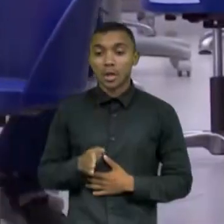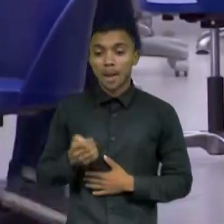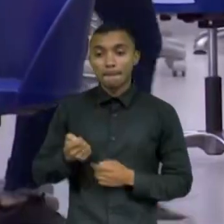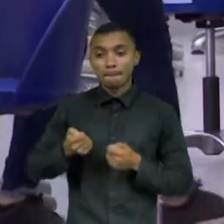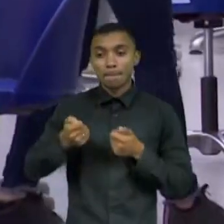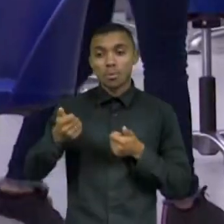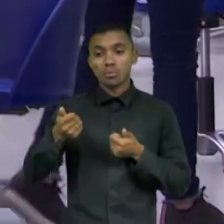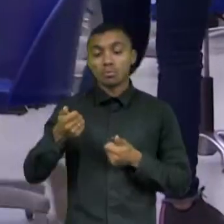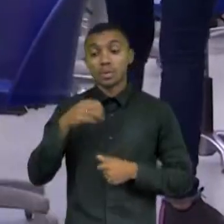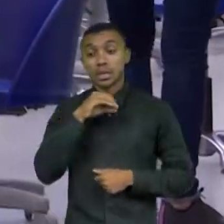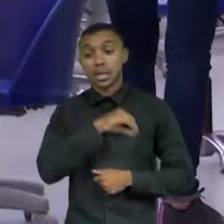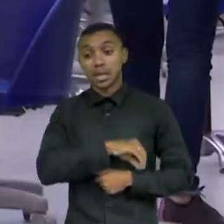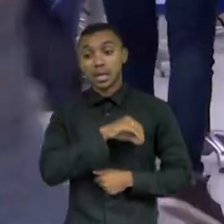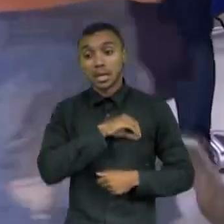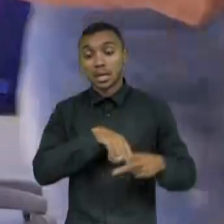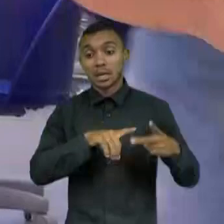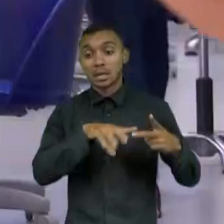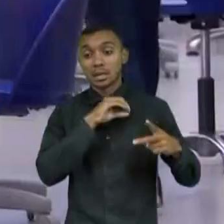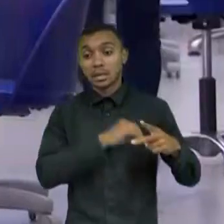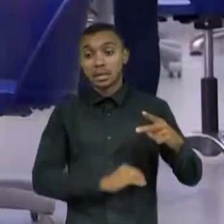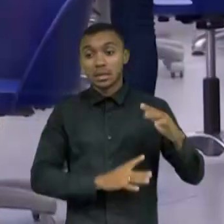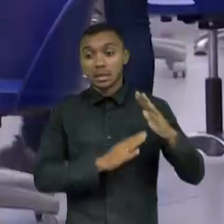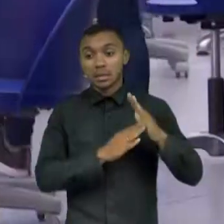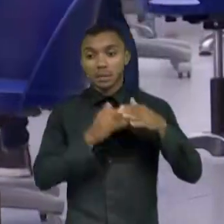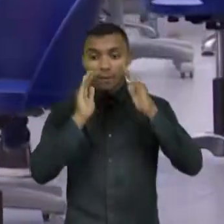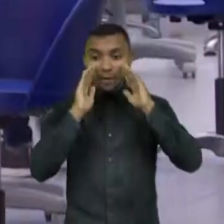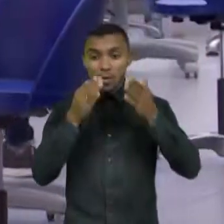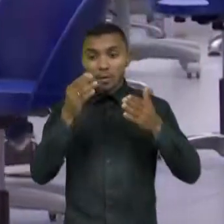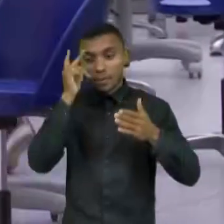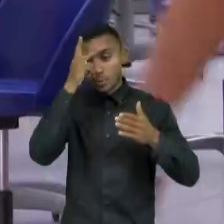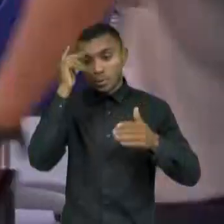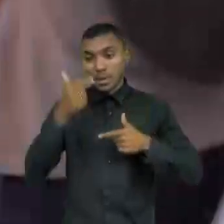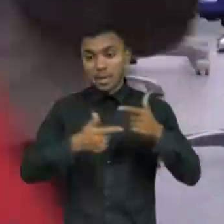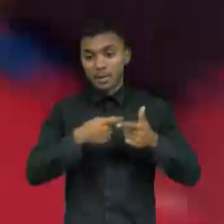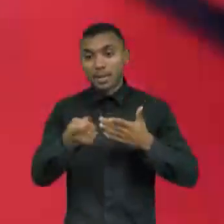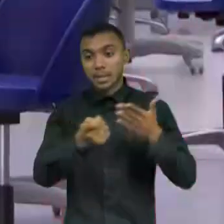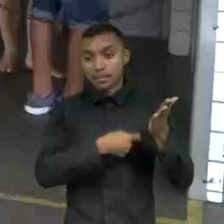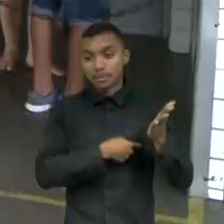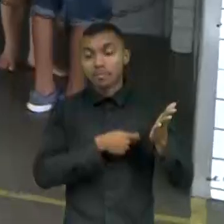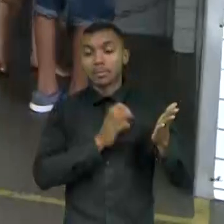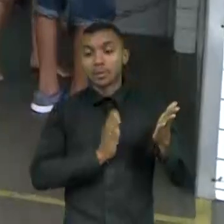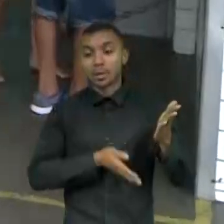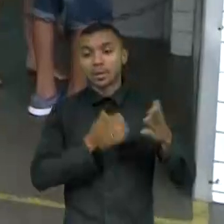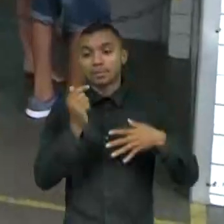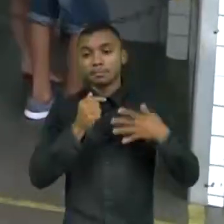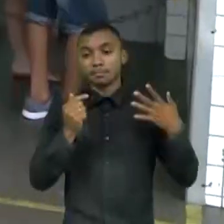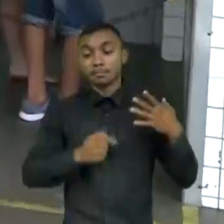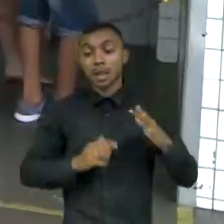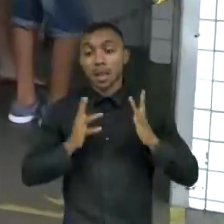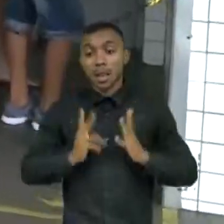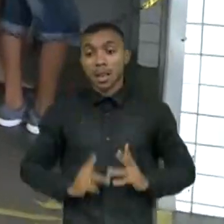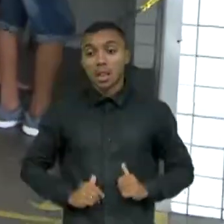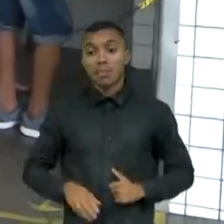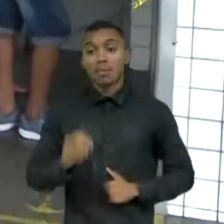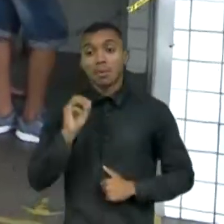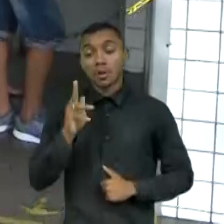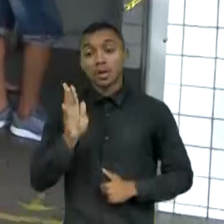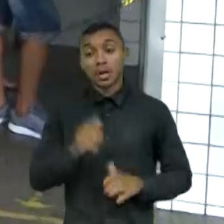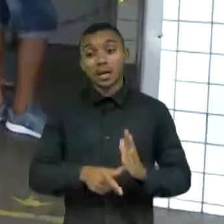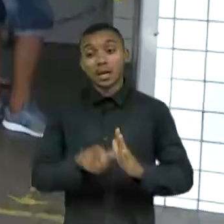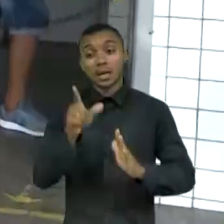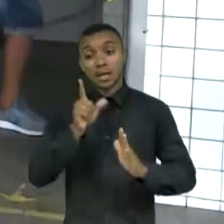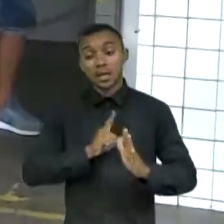salário família concedidos a trabalhadores com carteira assinada são menos eficazes. Há ainda a sugestão de se